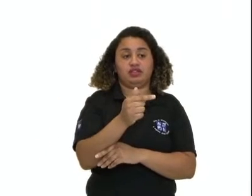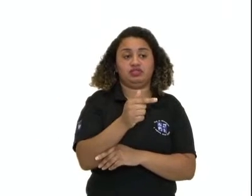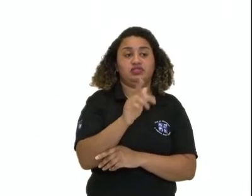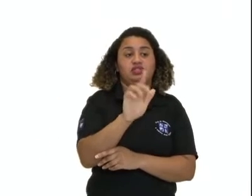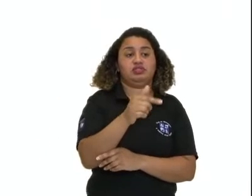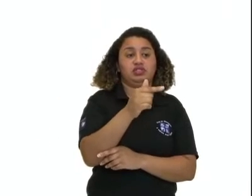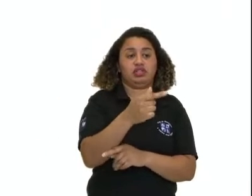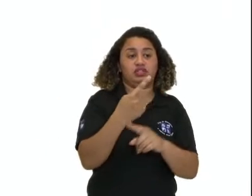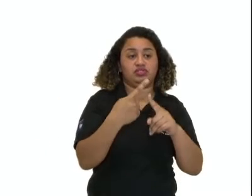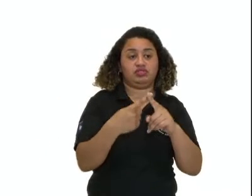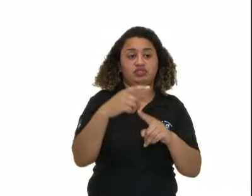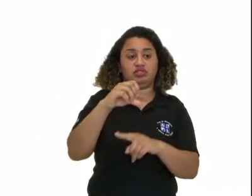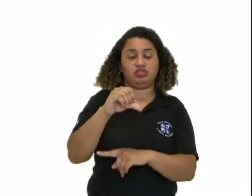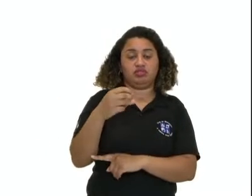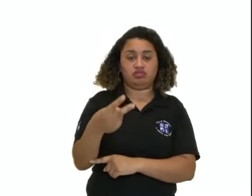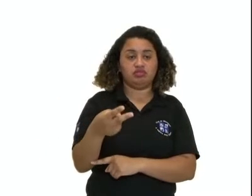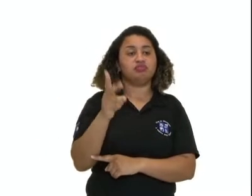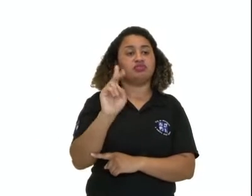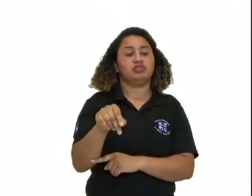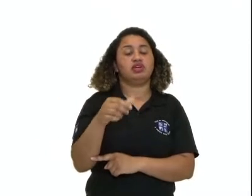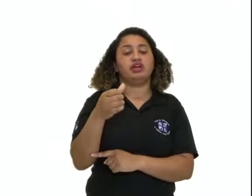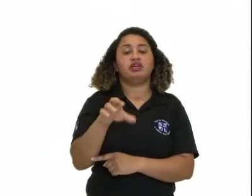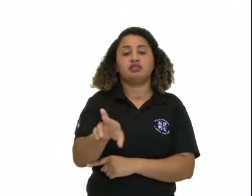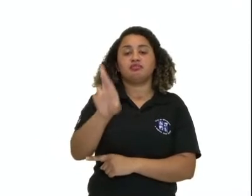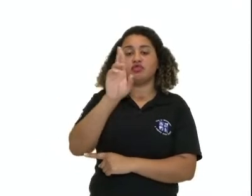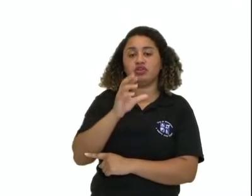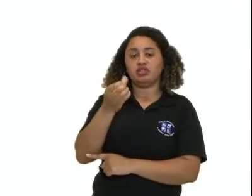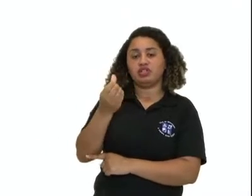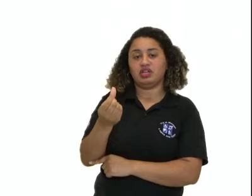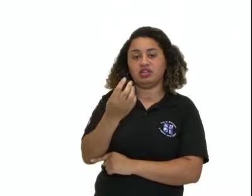Então, 7 vezes 92 me dá